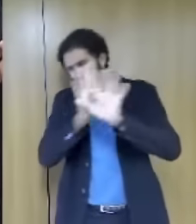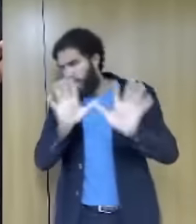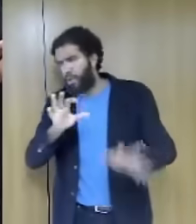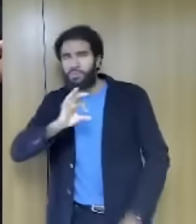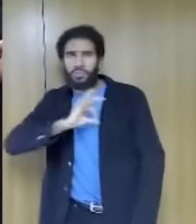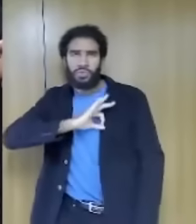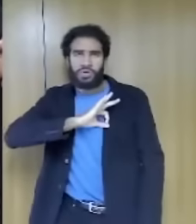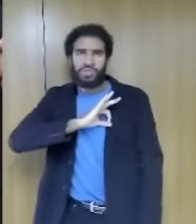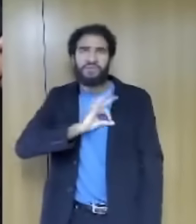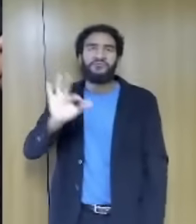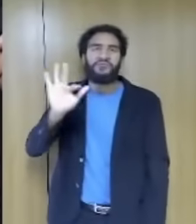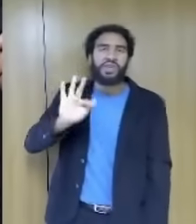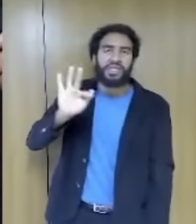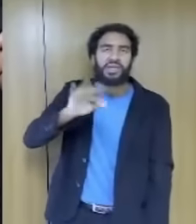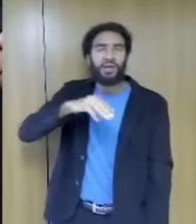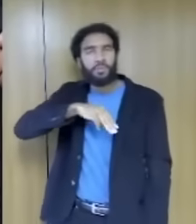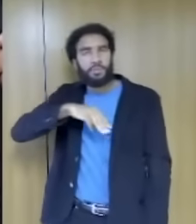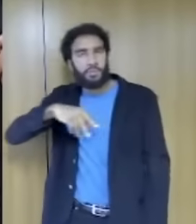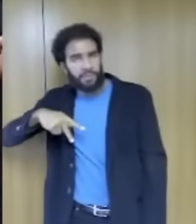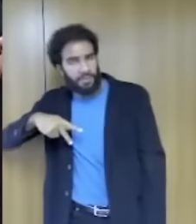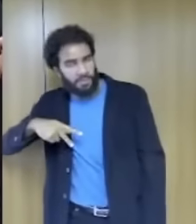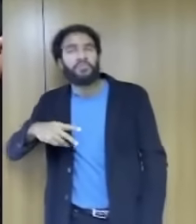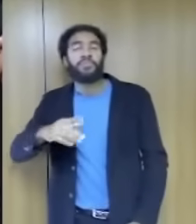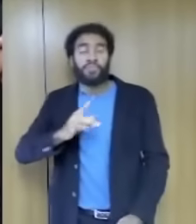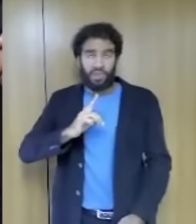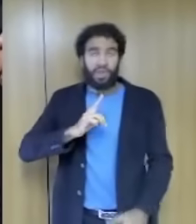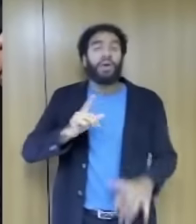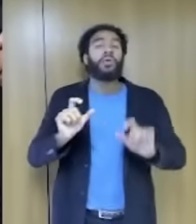e o Ministério Público do Rio de Janeiro terão